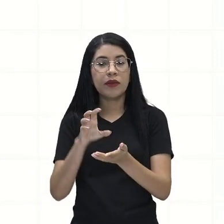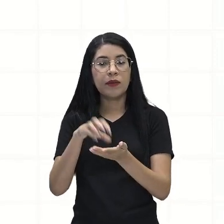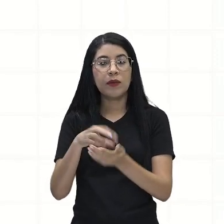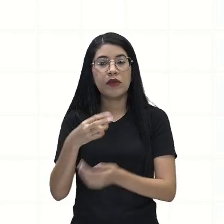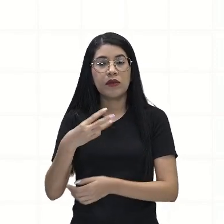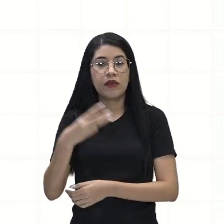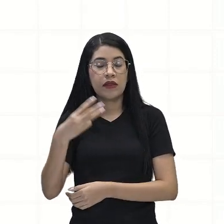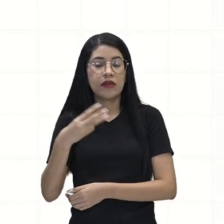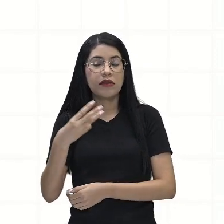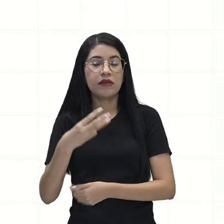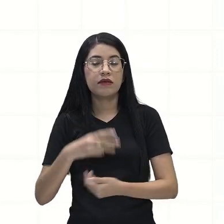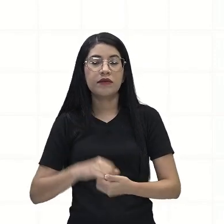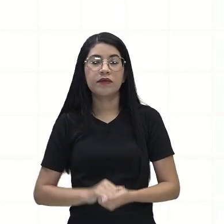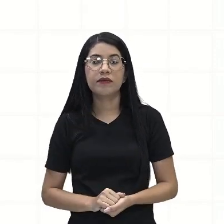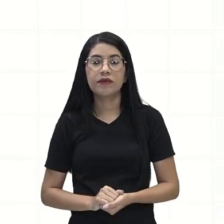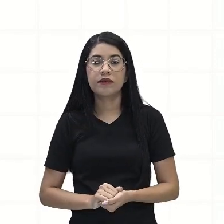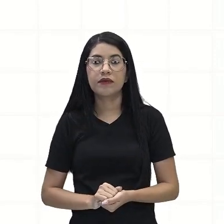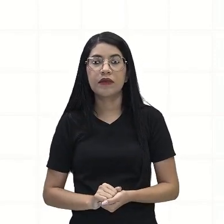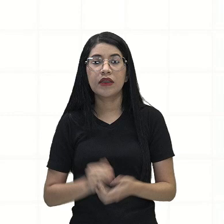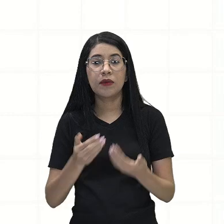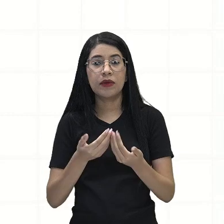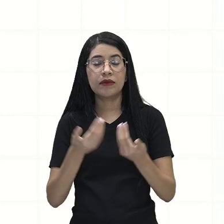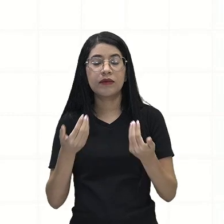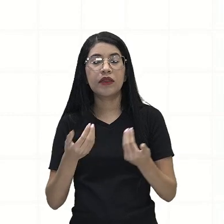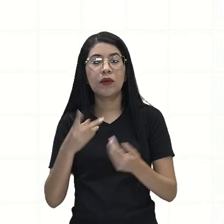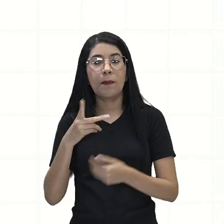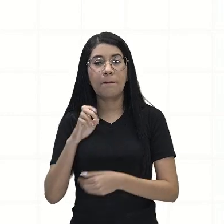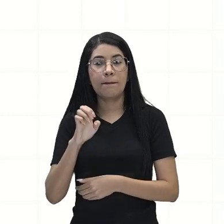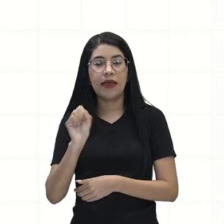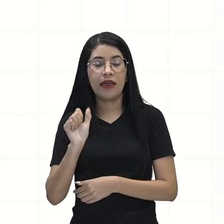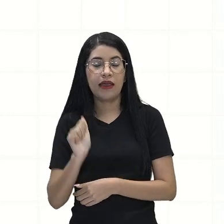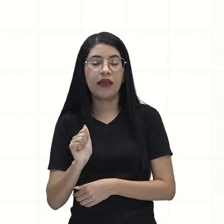tem essa divisão aqui da PEA do ano de